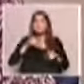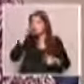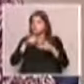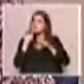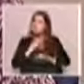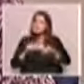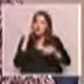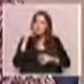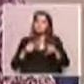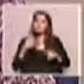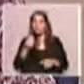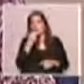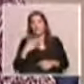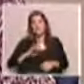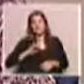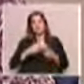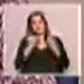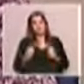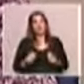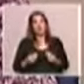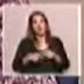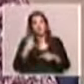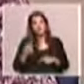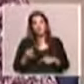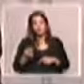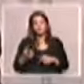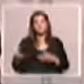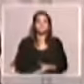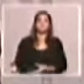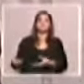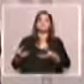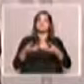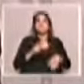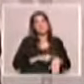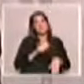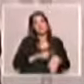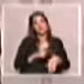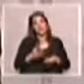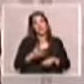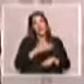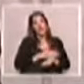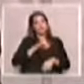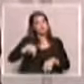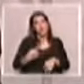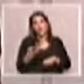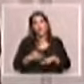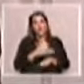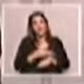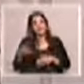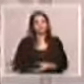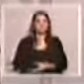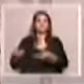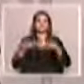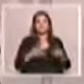comer um bom queijo, não é? Depois há que retirá-lo. Há que retirá-lo com algum tempo, não é? Exato. Pelo menos uma hora antes. Não é? Exatamente. Que é